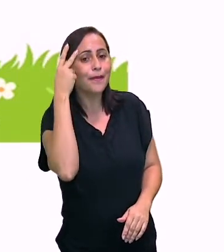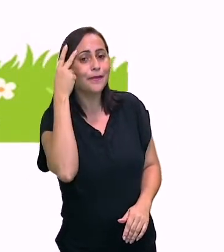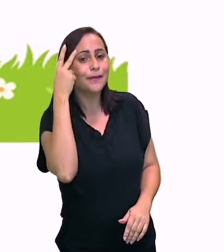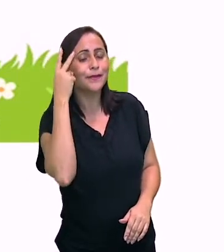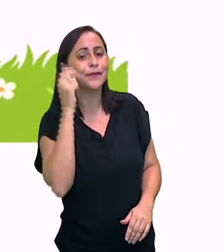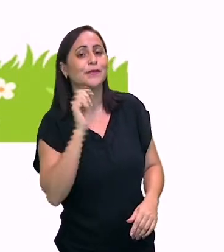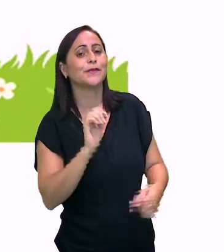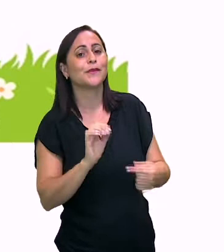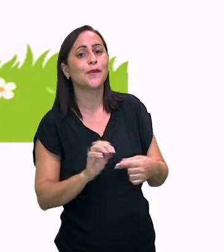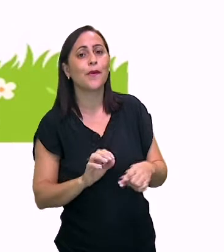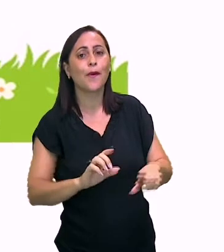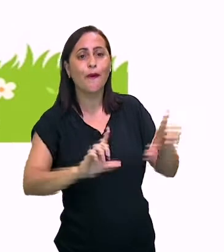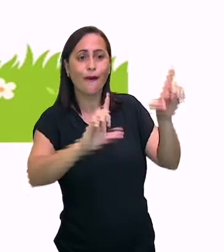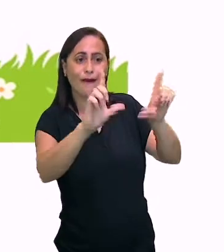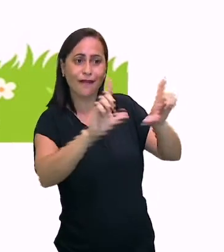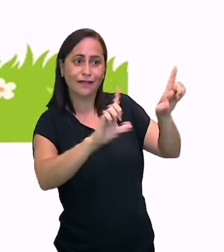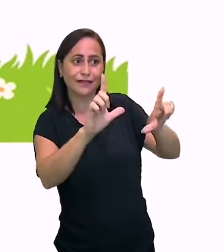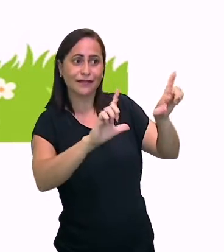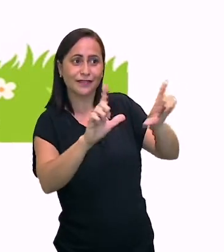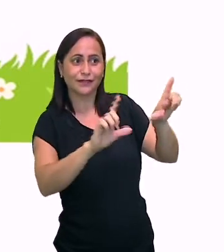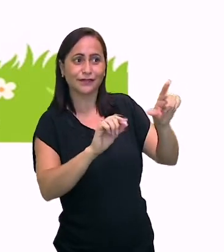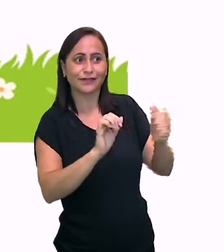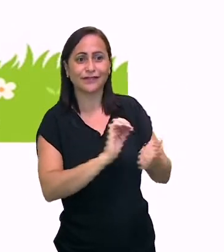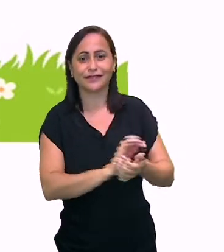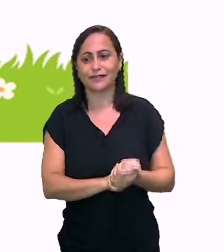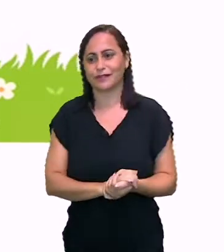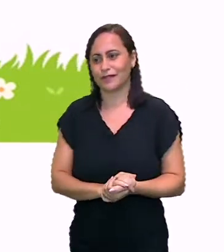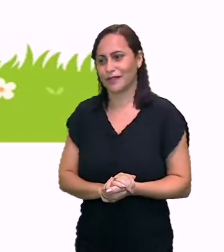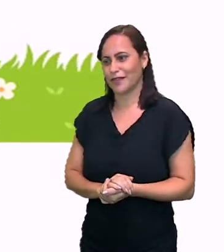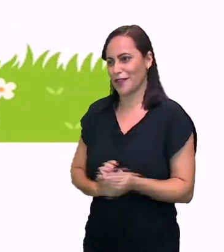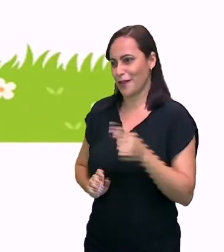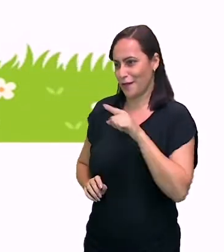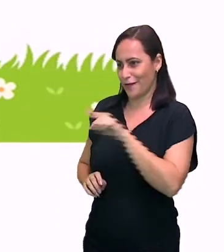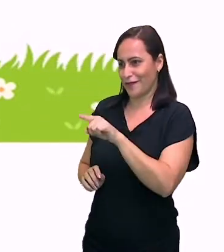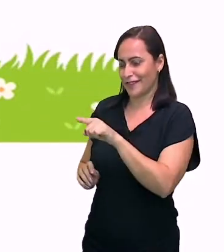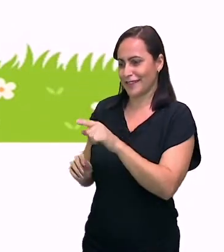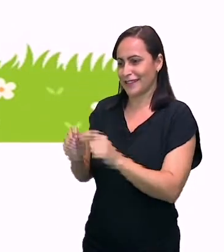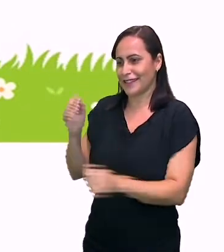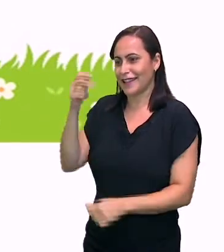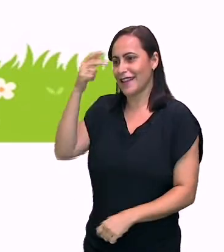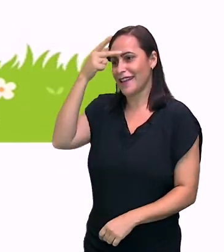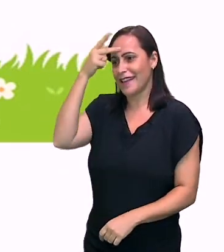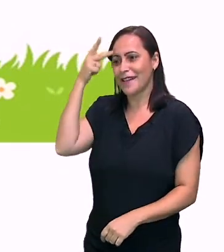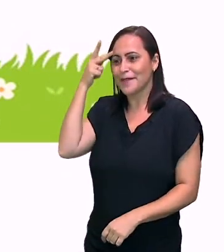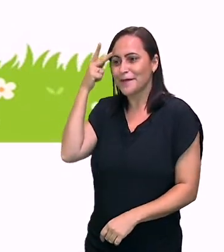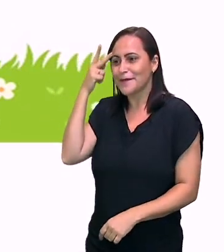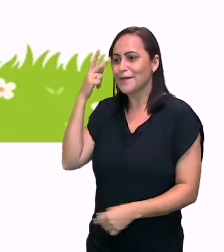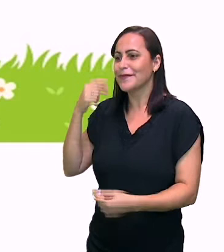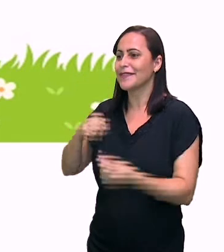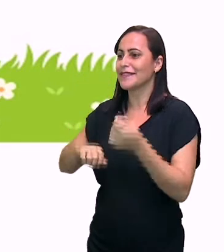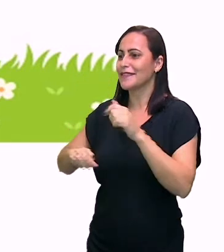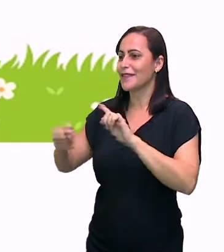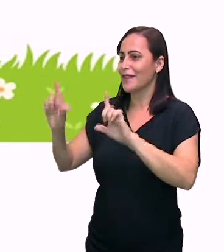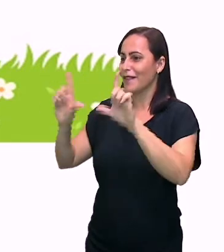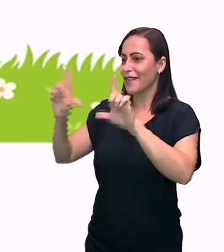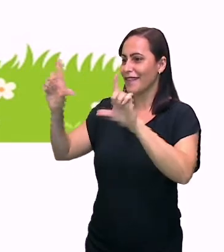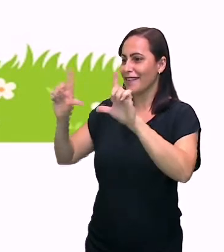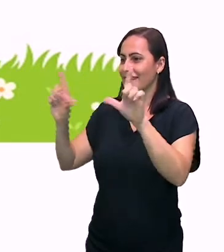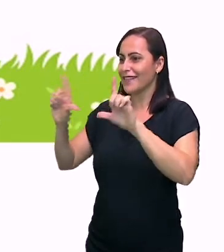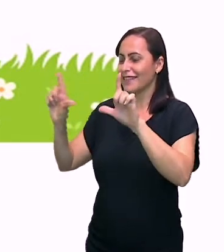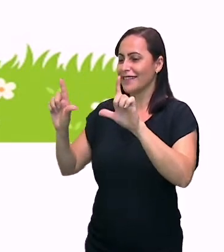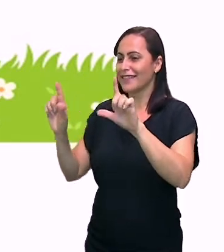Você é um telespectador. Então vamos